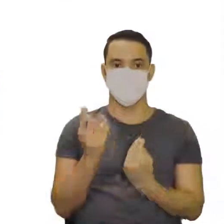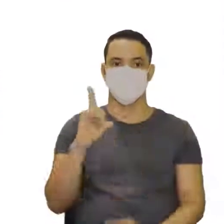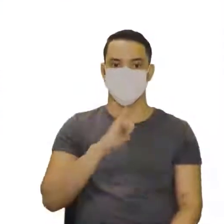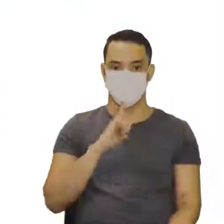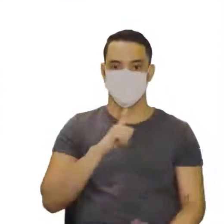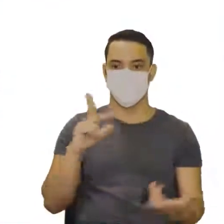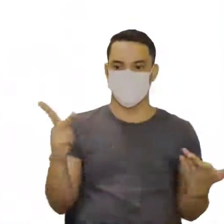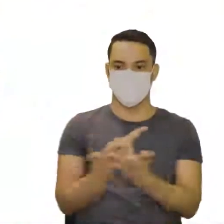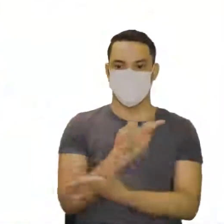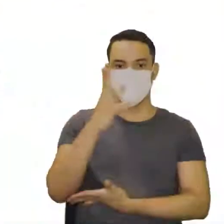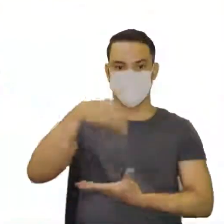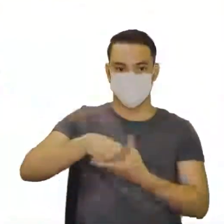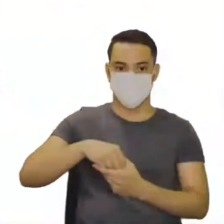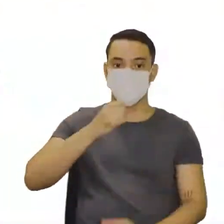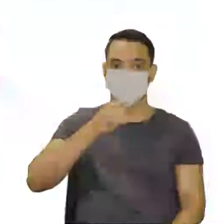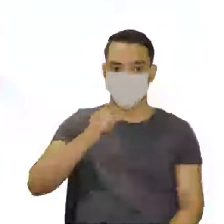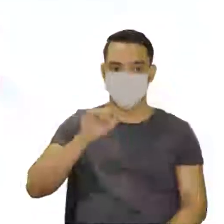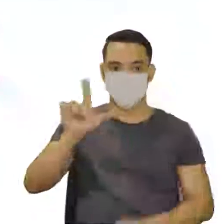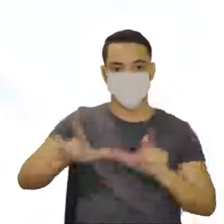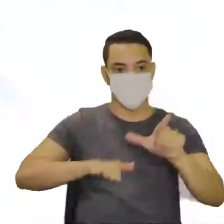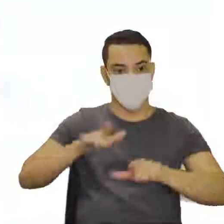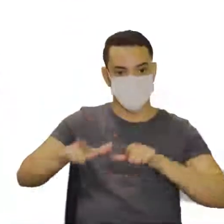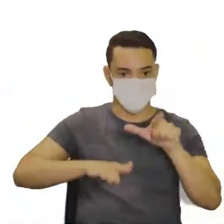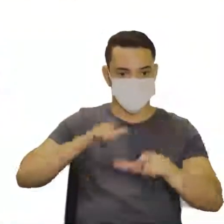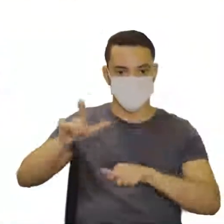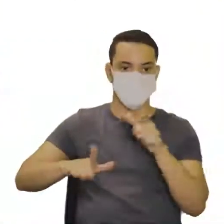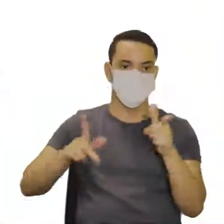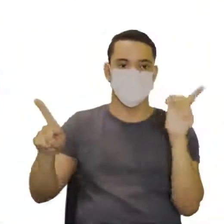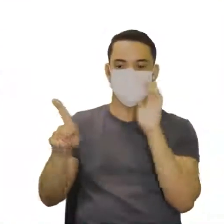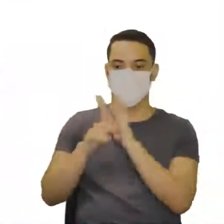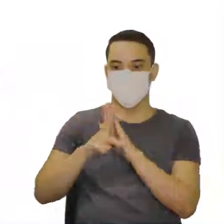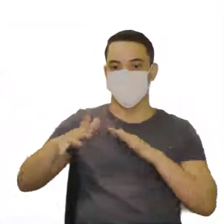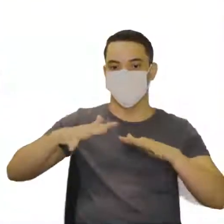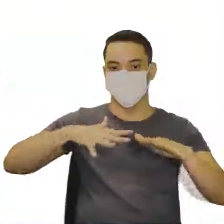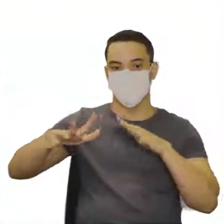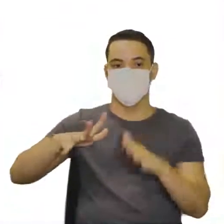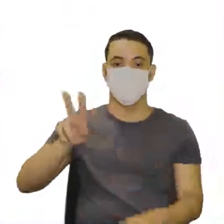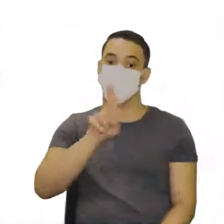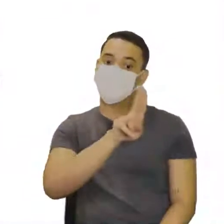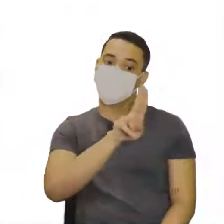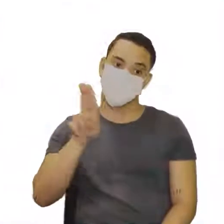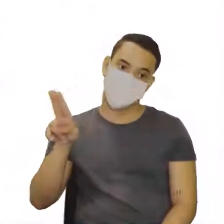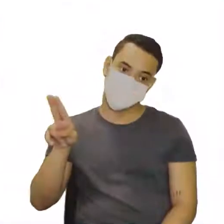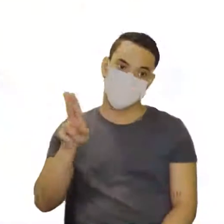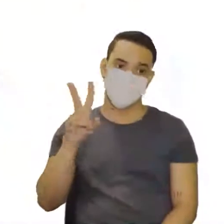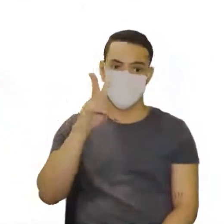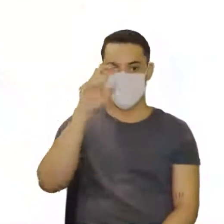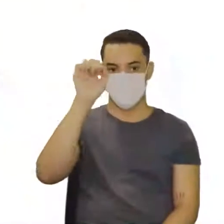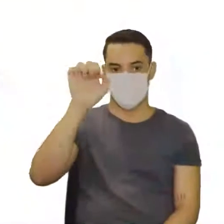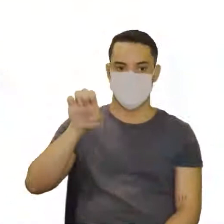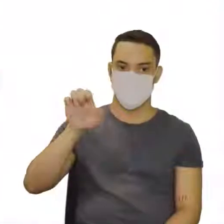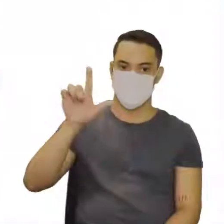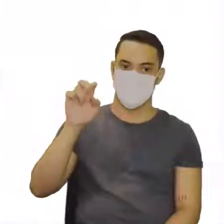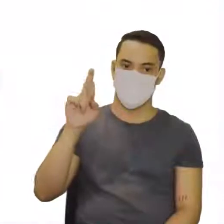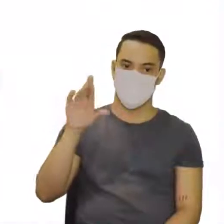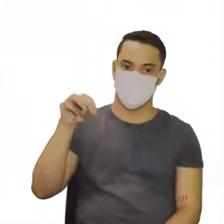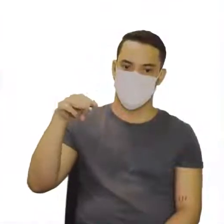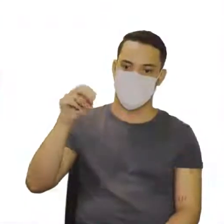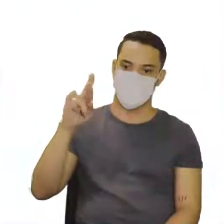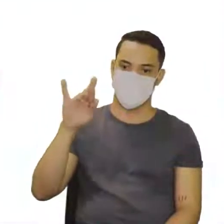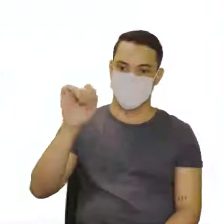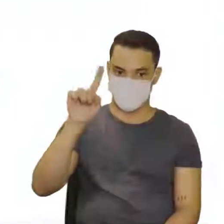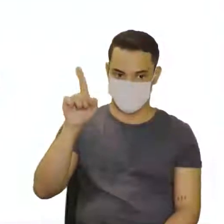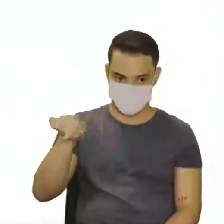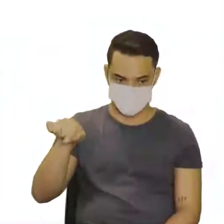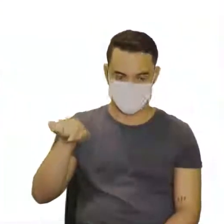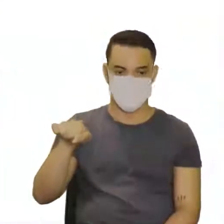consumo de energia para a realização de trabalho, para esse movimento, chamamos de força eletromotriz ou FEM, a